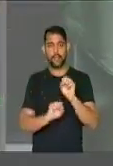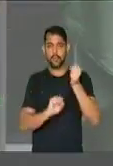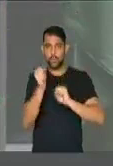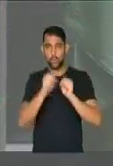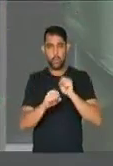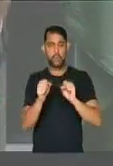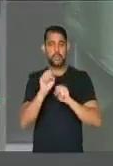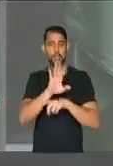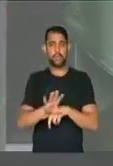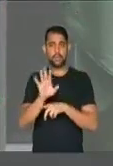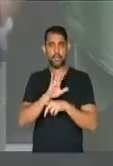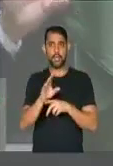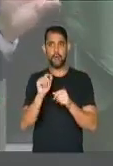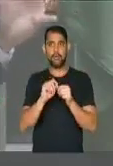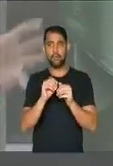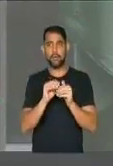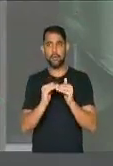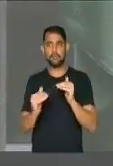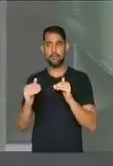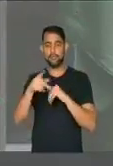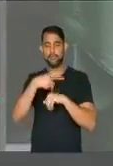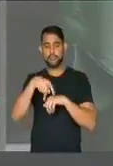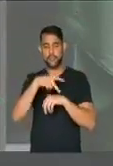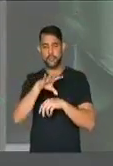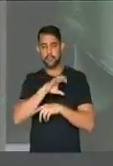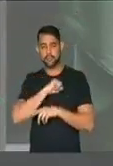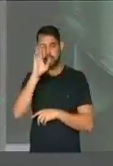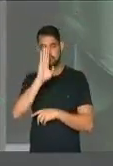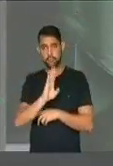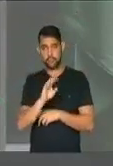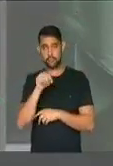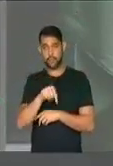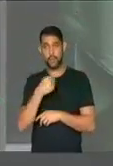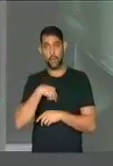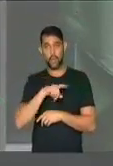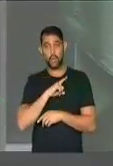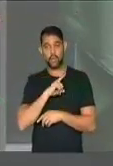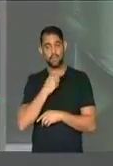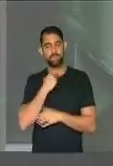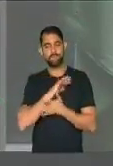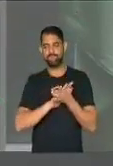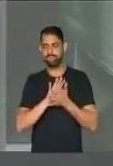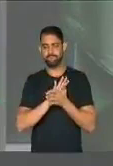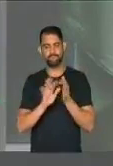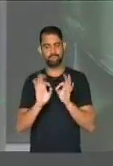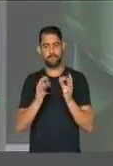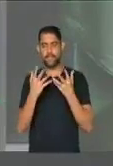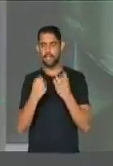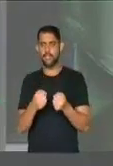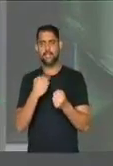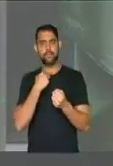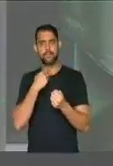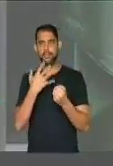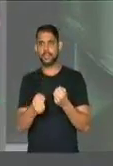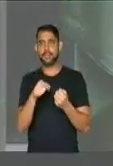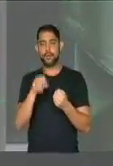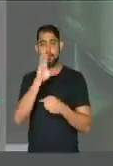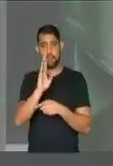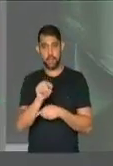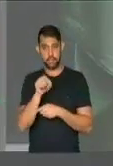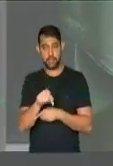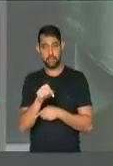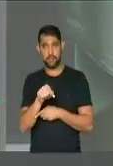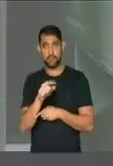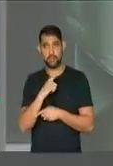indústria nacional, a soberania do nosso país. Nós não podemos permitir isso. O